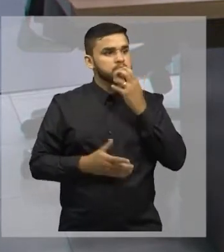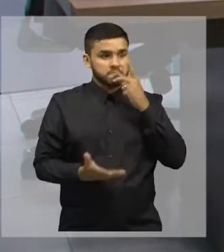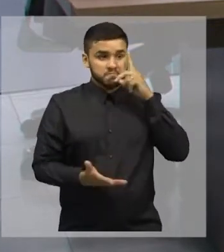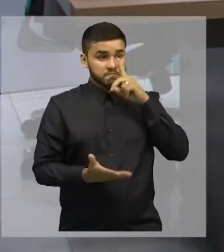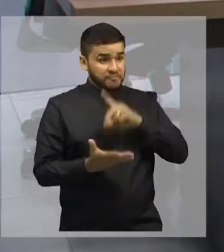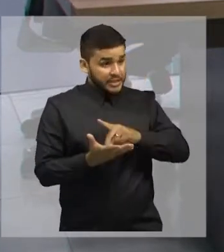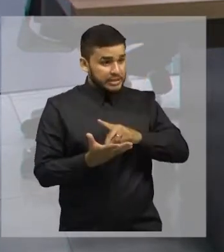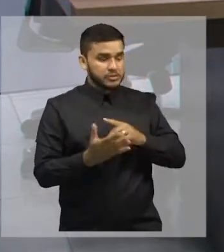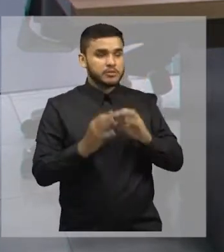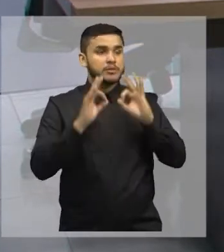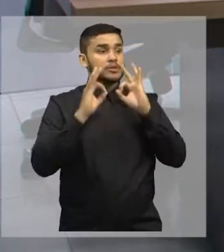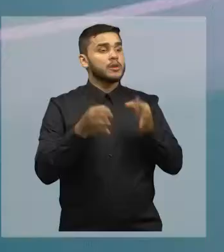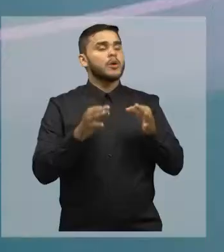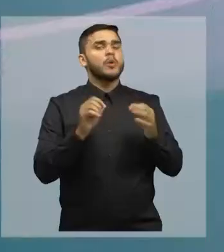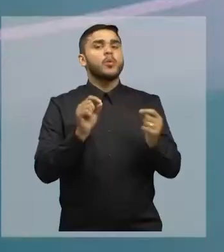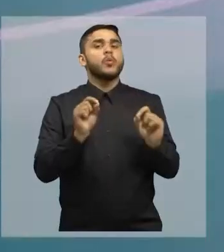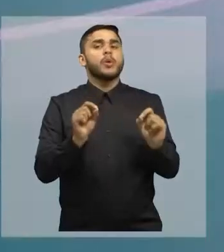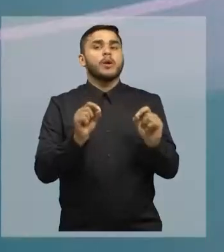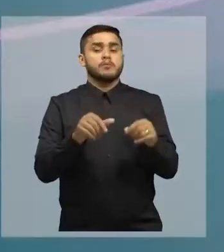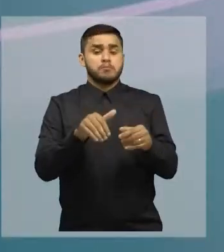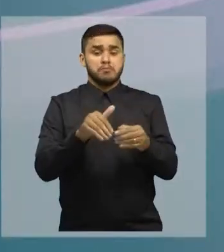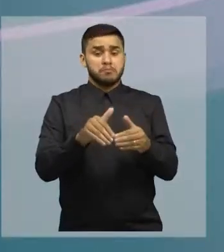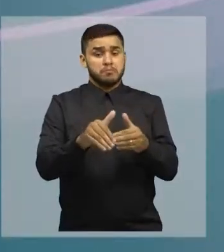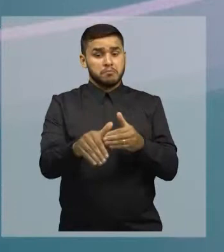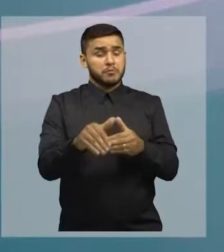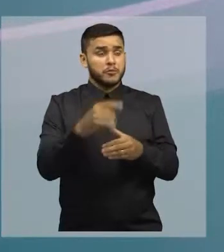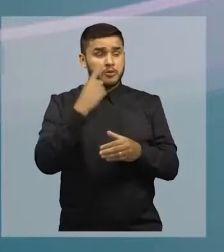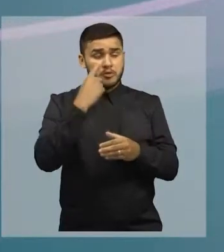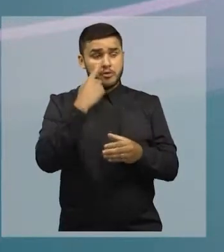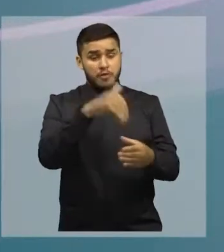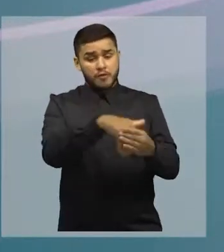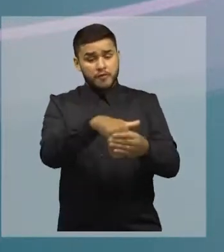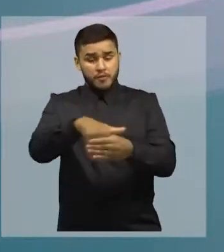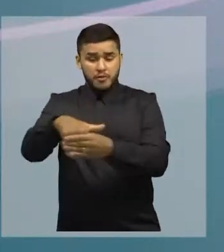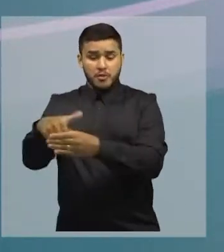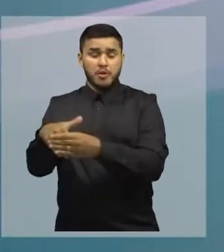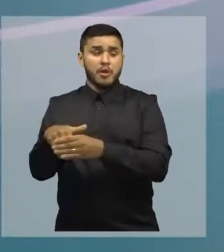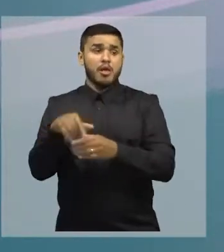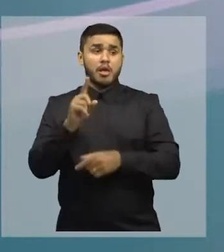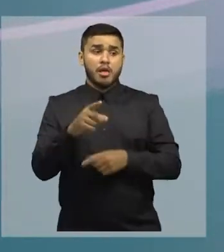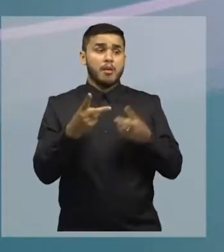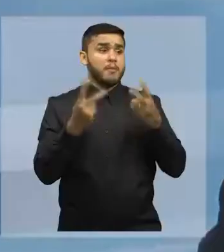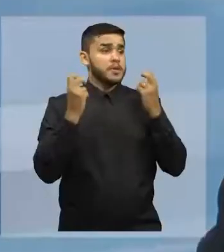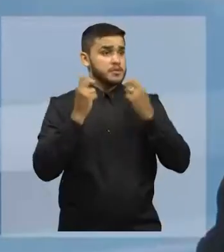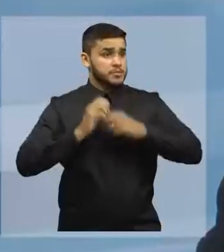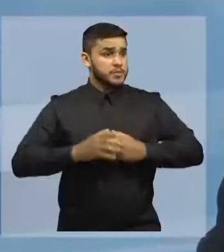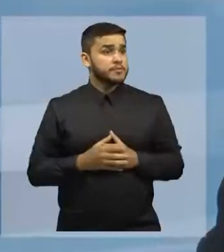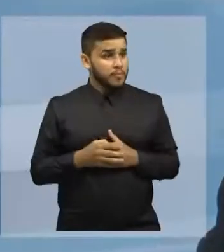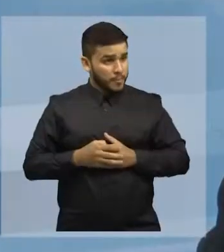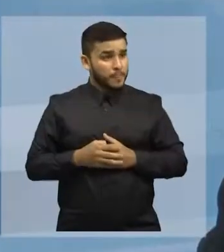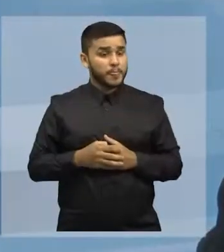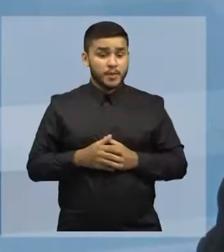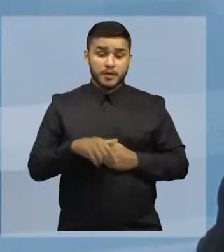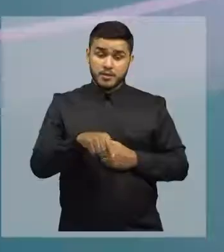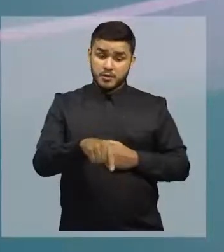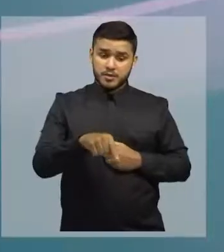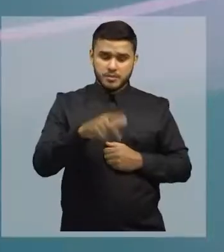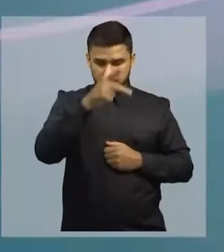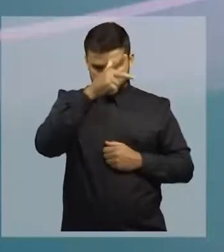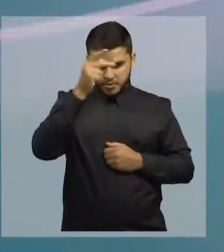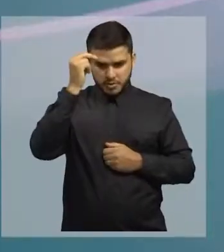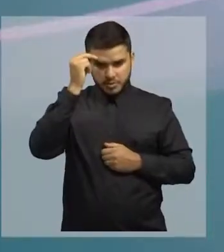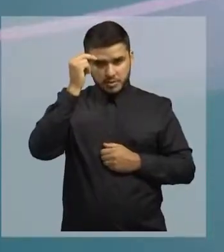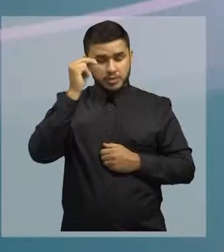agora objetivamente, são as eleições. Ou seja, a eleição a melhor pesquisa que tem é a eleição. A municipal agora. A municipal agora, que ele